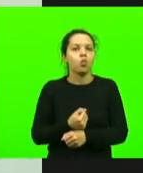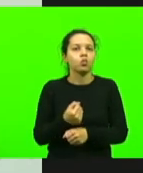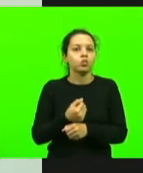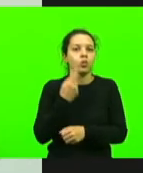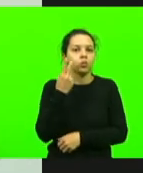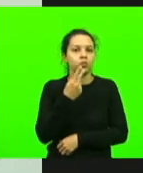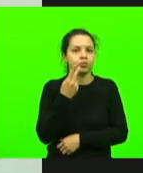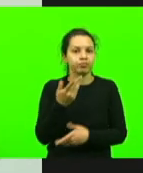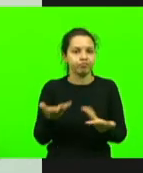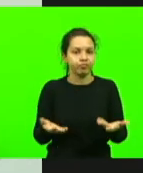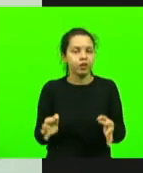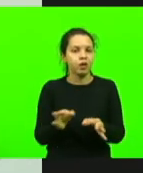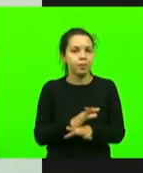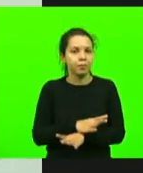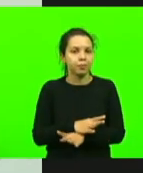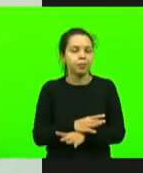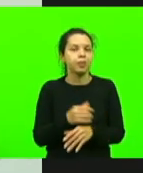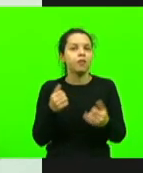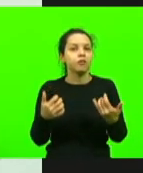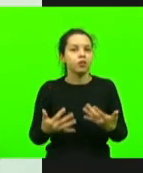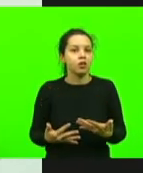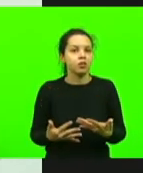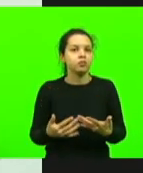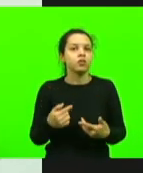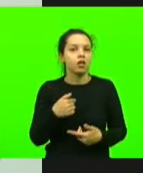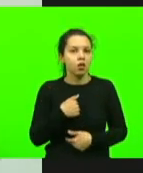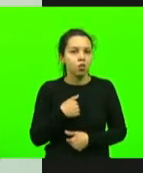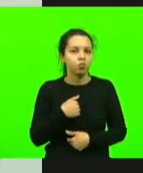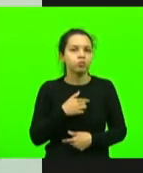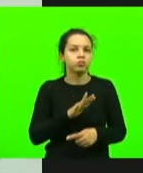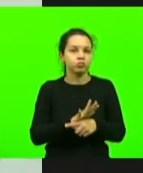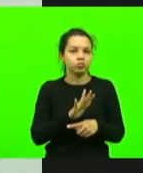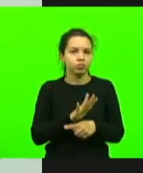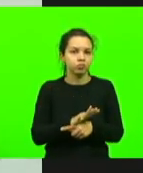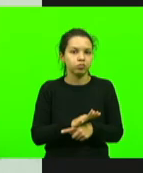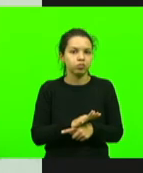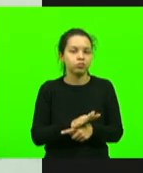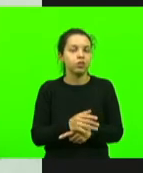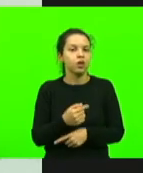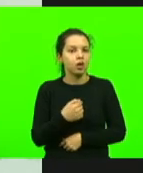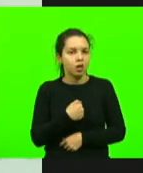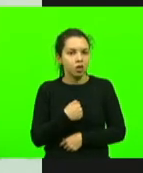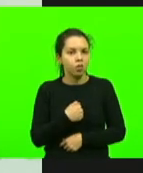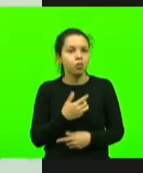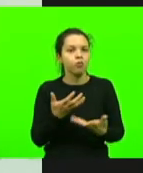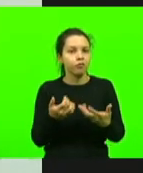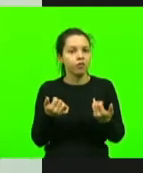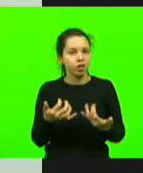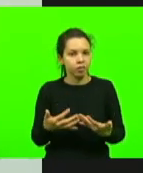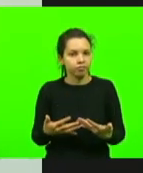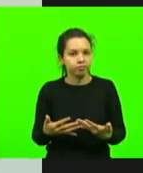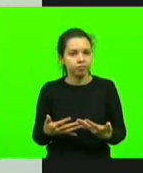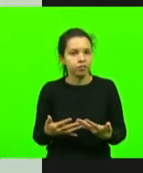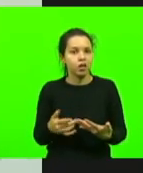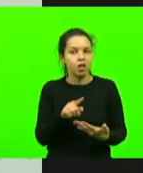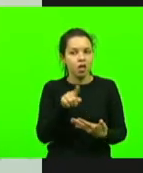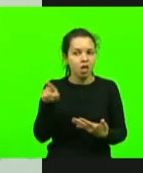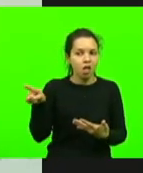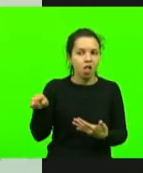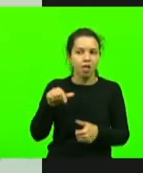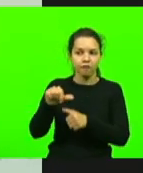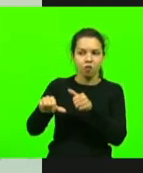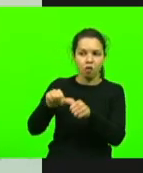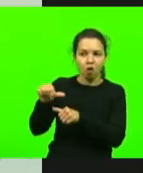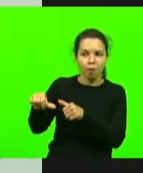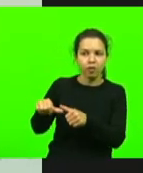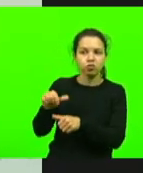termino aqui dizendo Luciane Conte com a gente eu termino dizendo sinceramente eles estão fazendo a reforma do estado